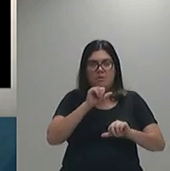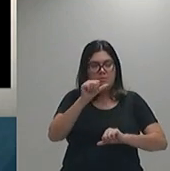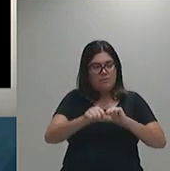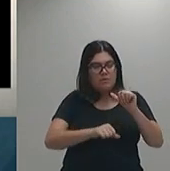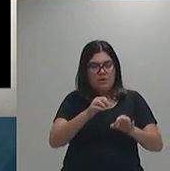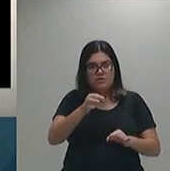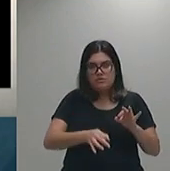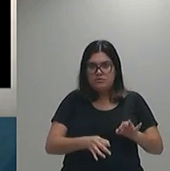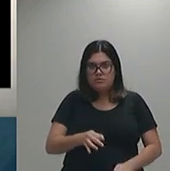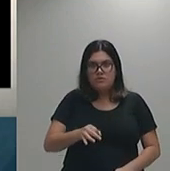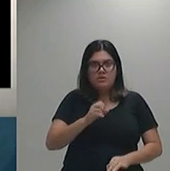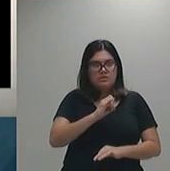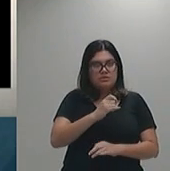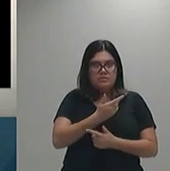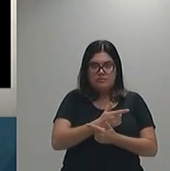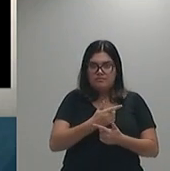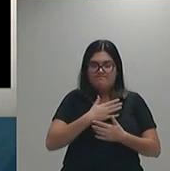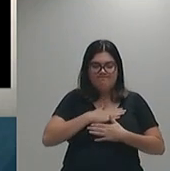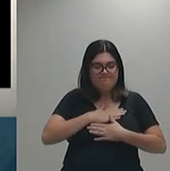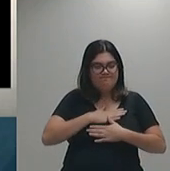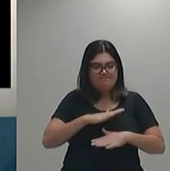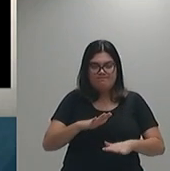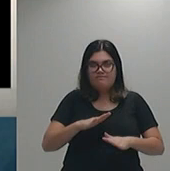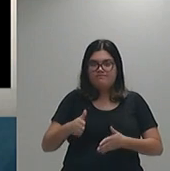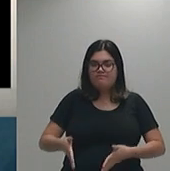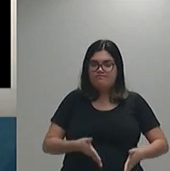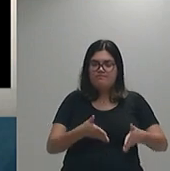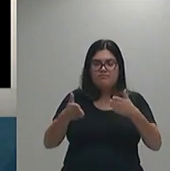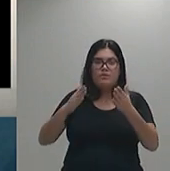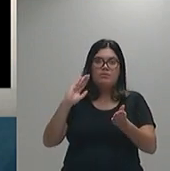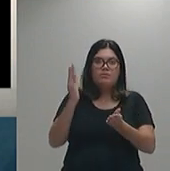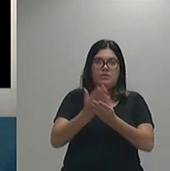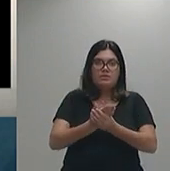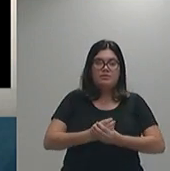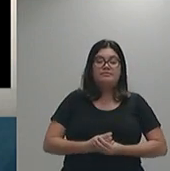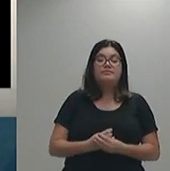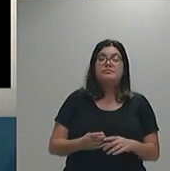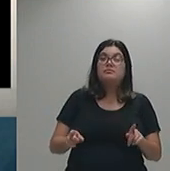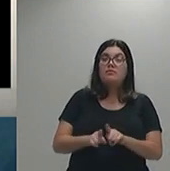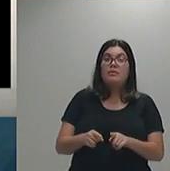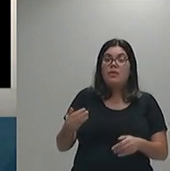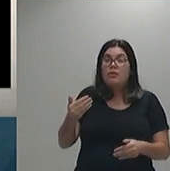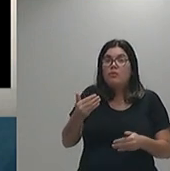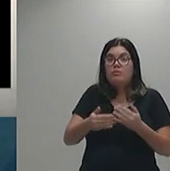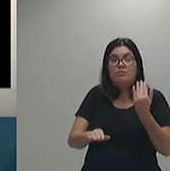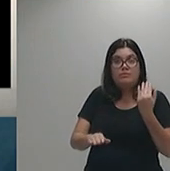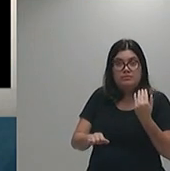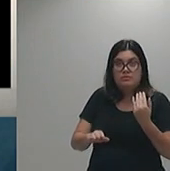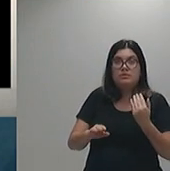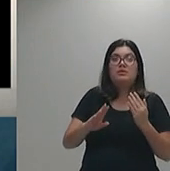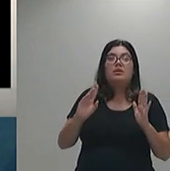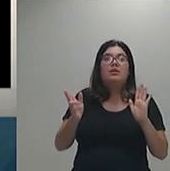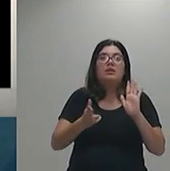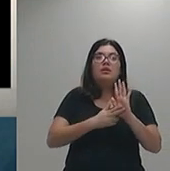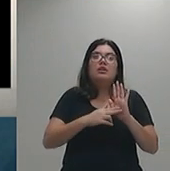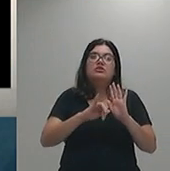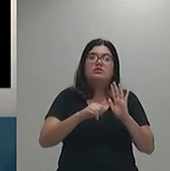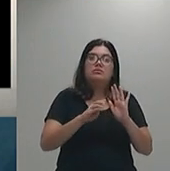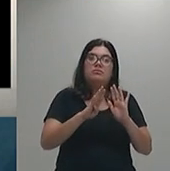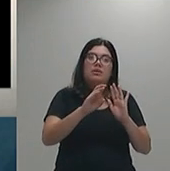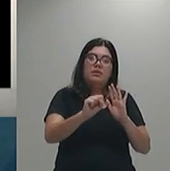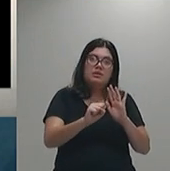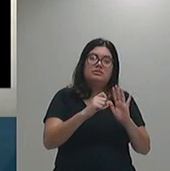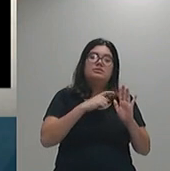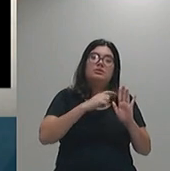está gostando do rumo do processo não procede também alegação da JBS de que sendo a legitimação dela ordinária